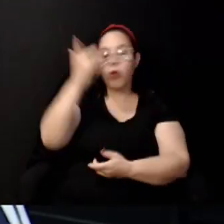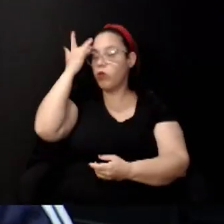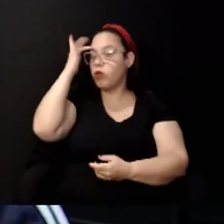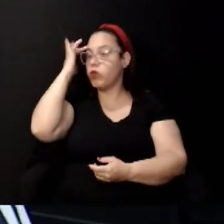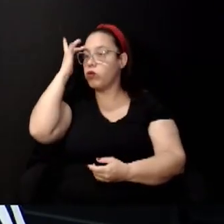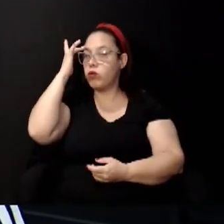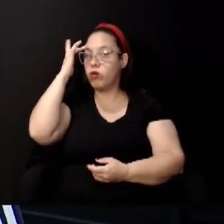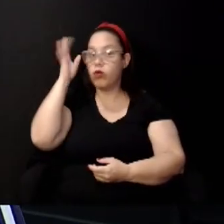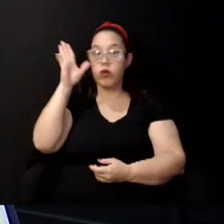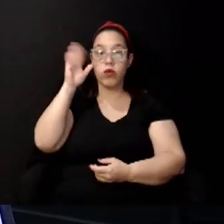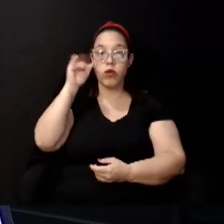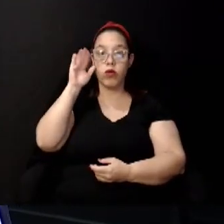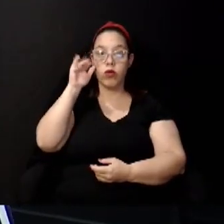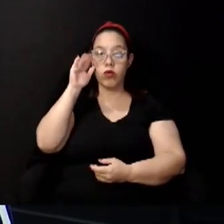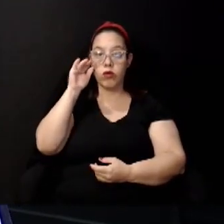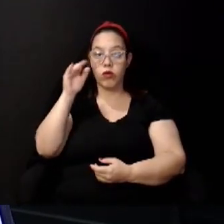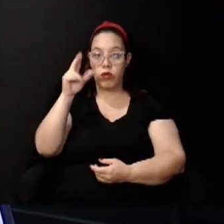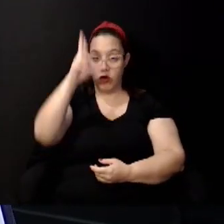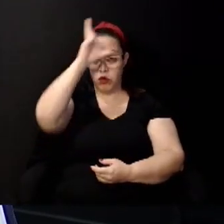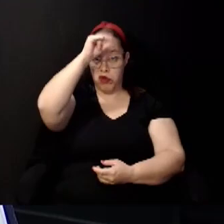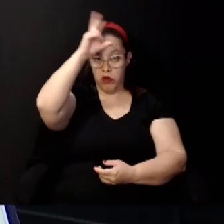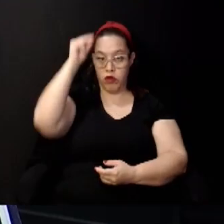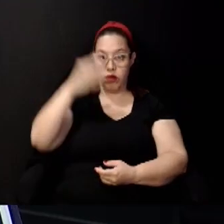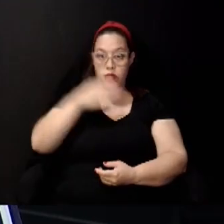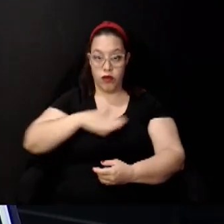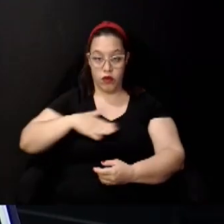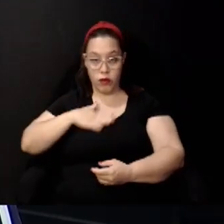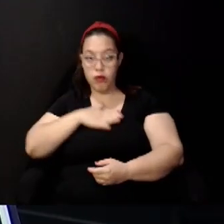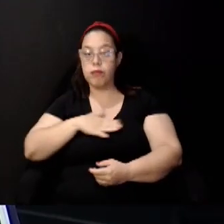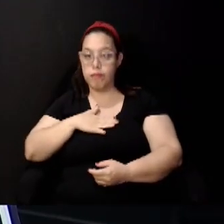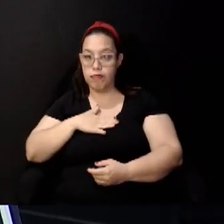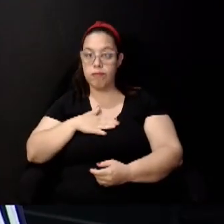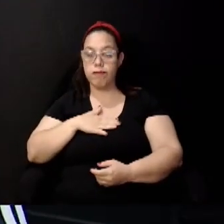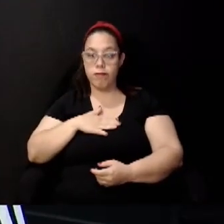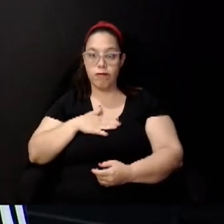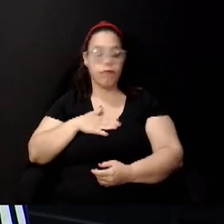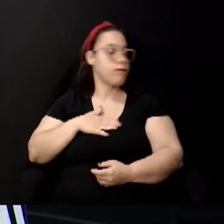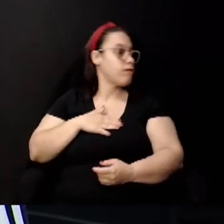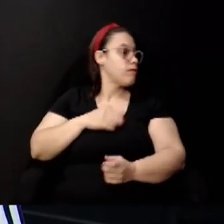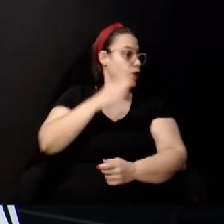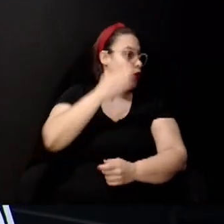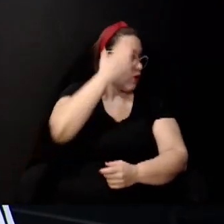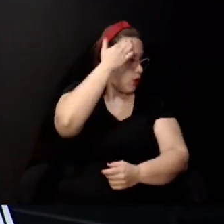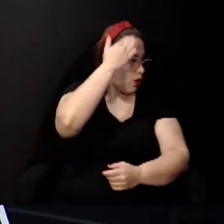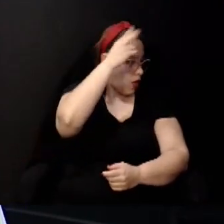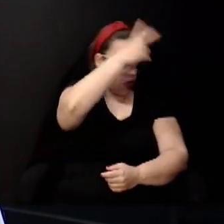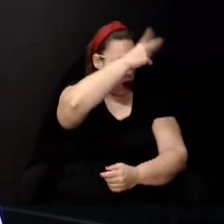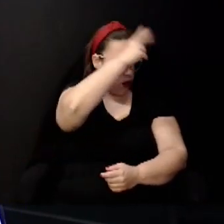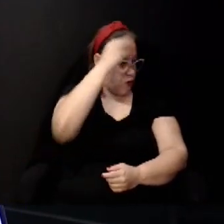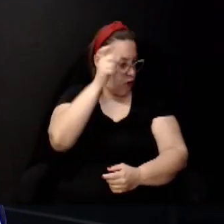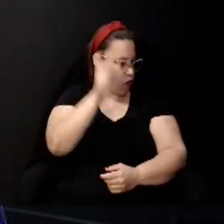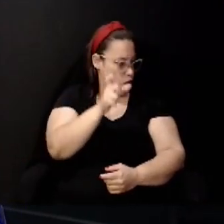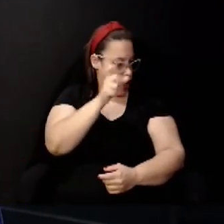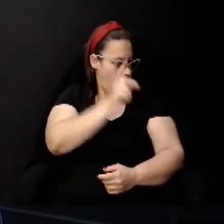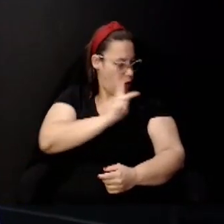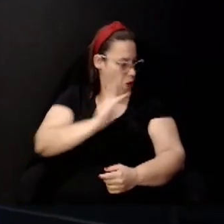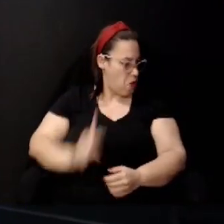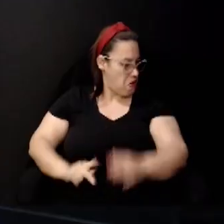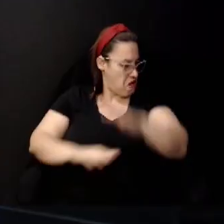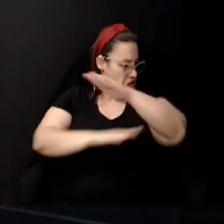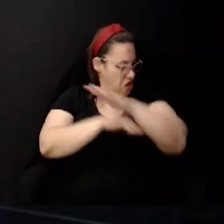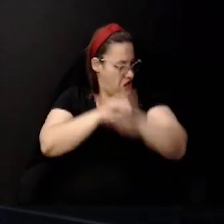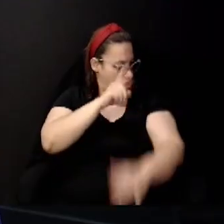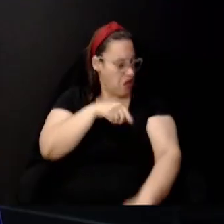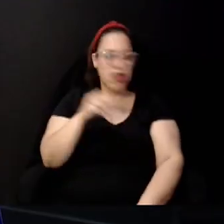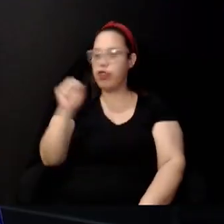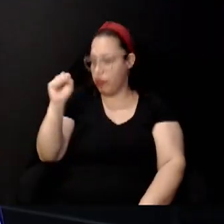curiosidade dos prefeitos. Eu gostei bastante disso. Saber quem é o prefeito, quem é o presidente da Câmara, isso? Sim, é isso